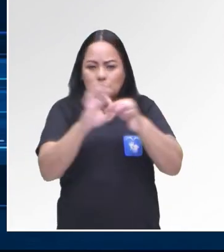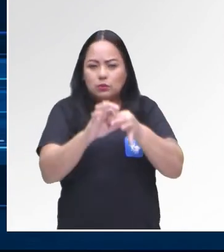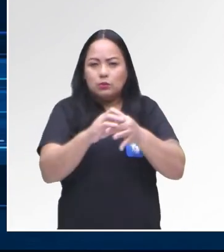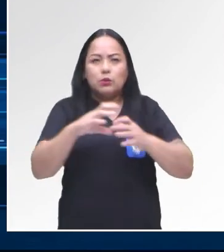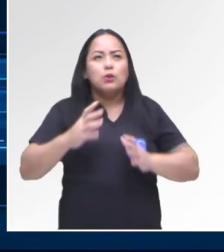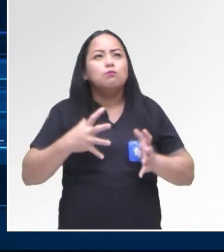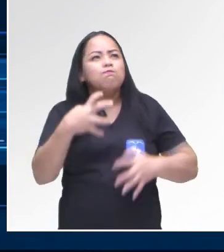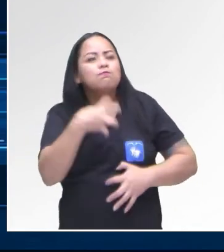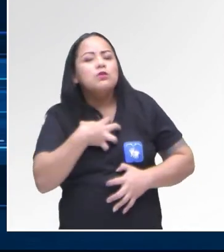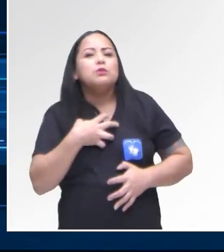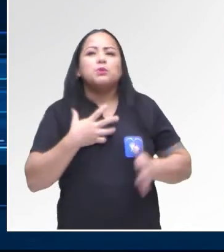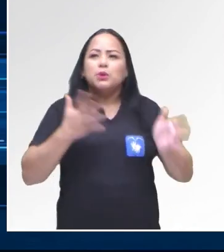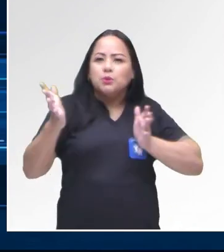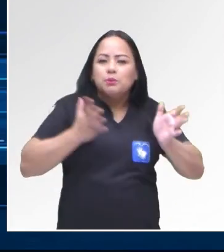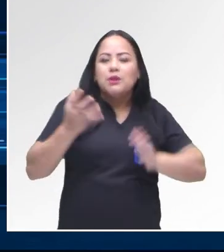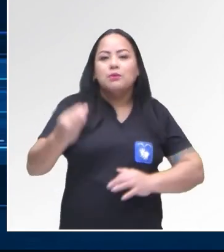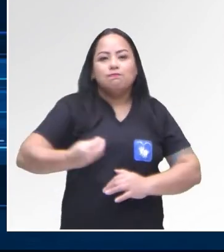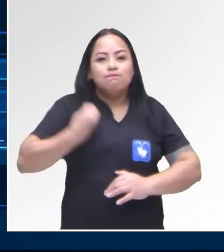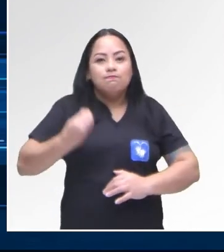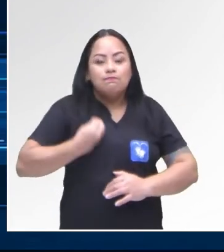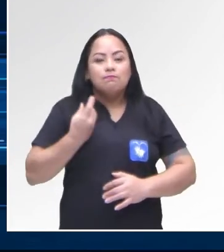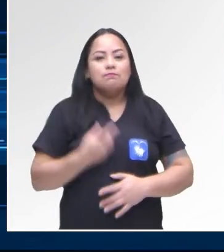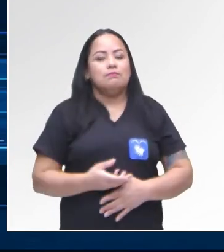com o sentimento da época.